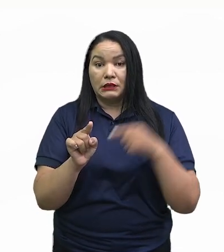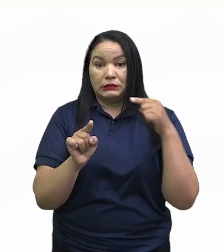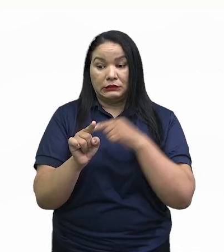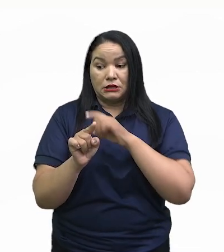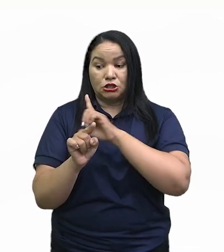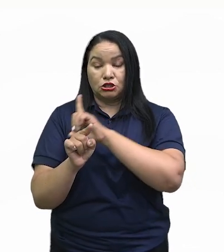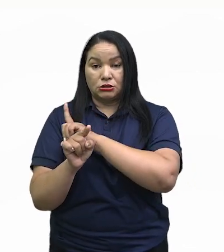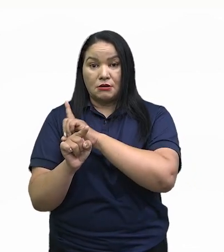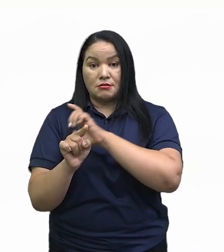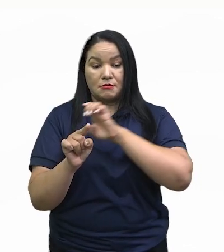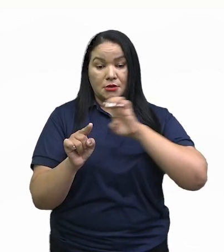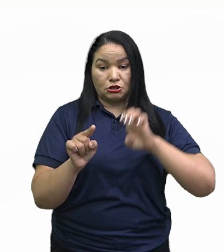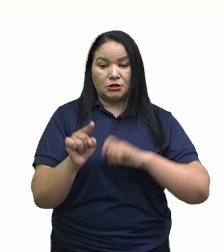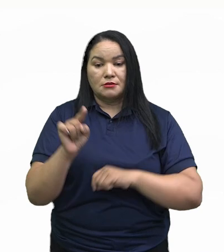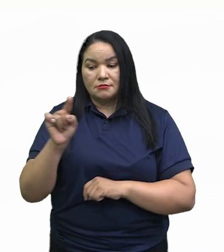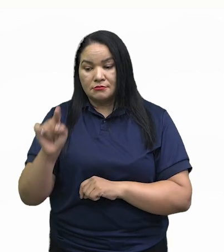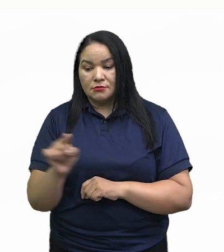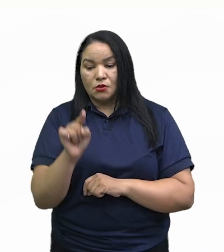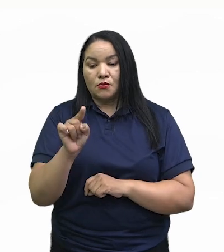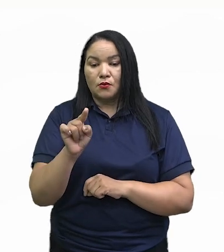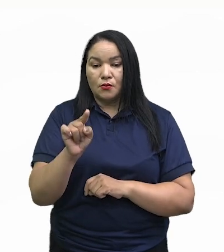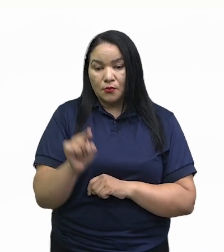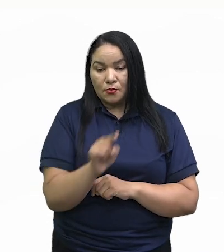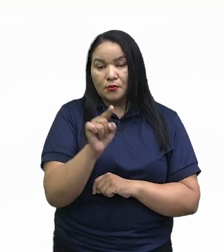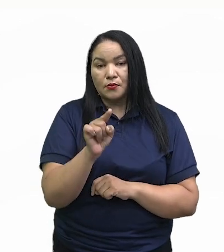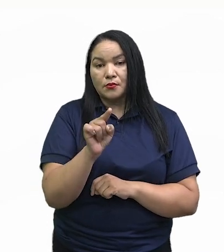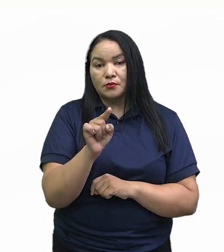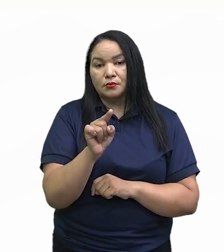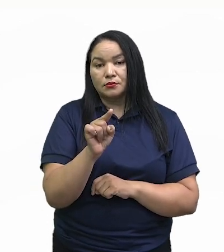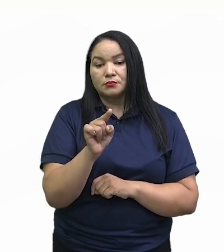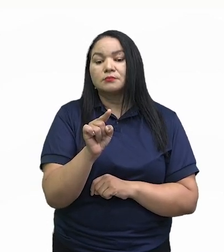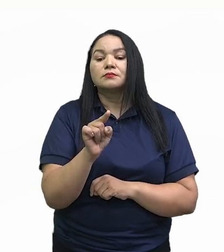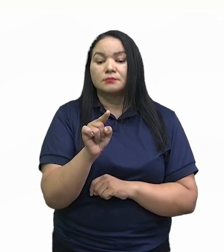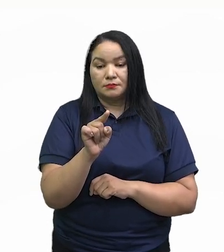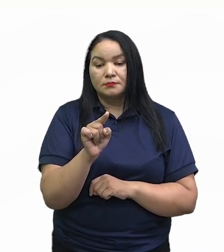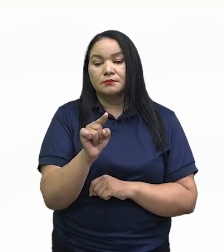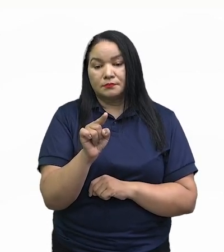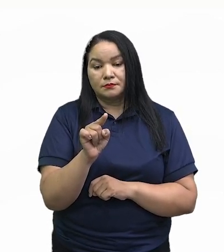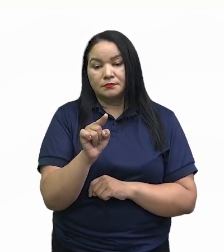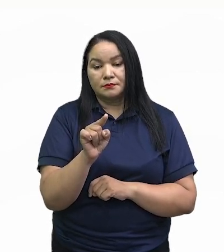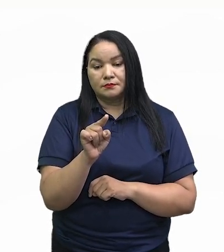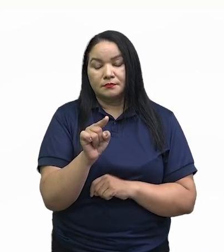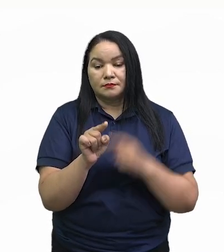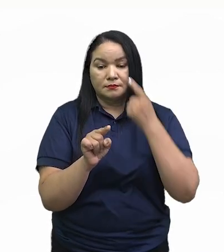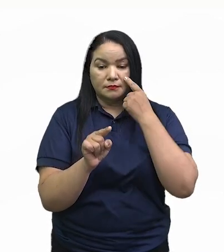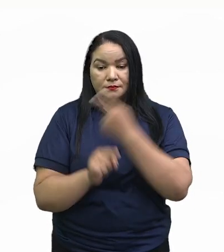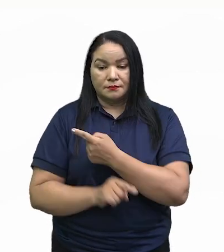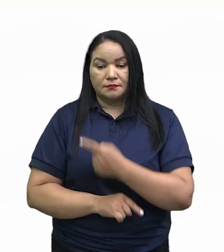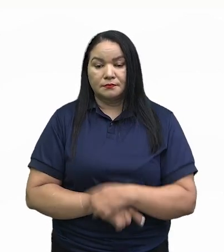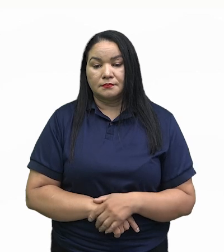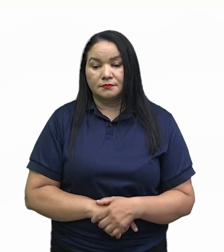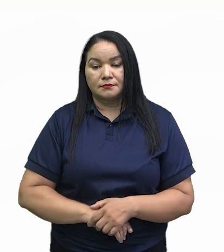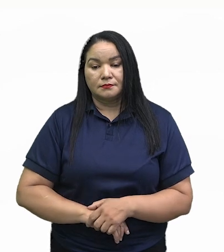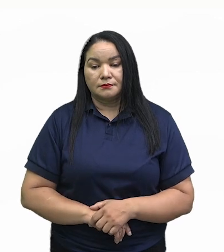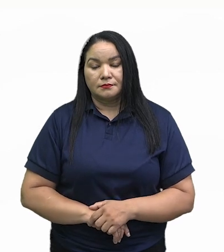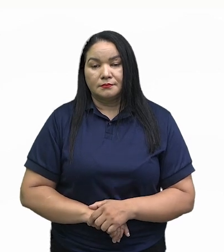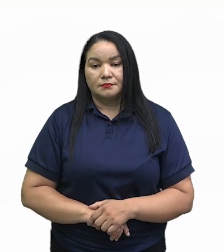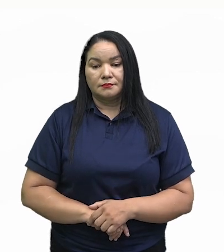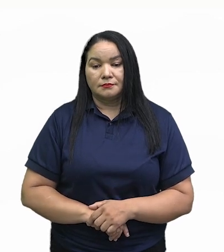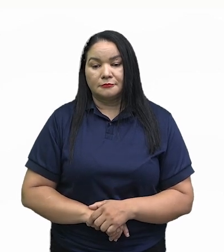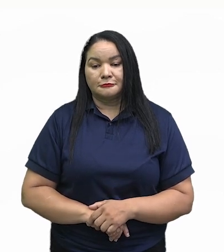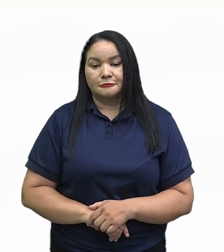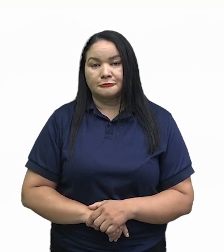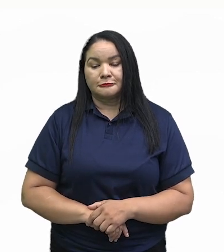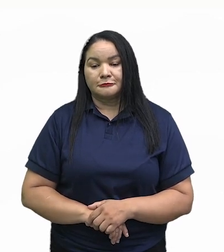a esquerda. 2 zeros, quantos números após a vírgula? 2. Então, 1, 2. Pode colocar vírgula